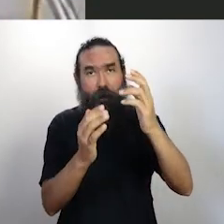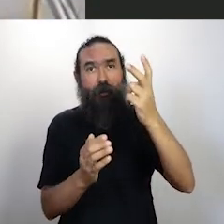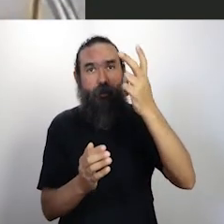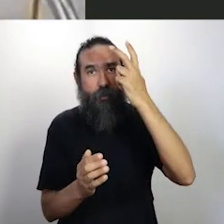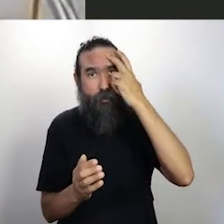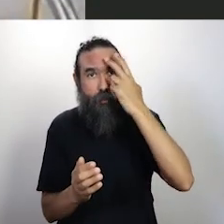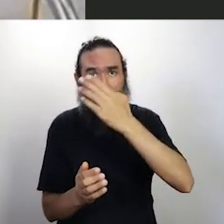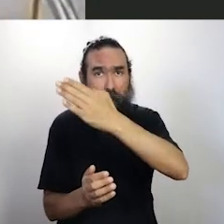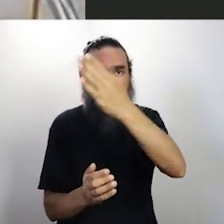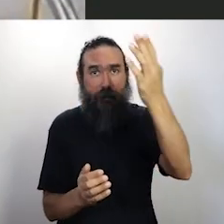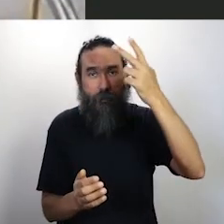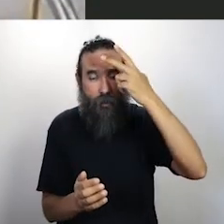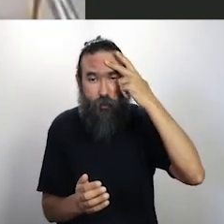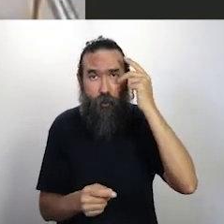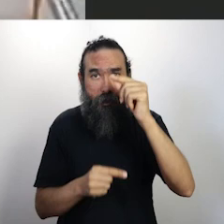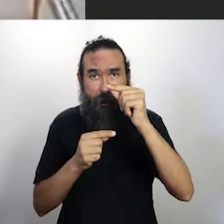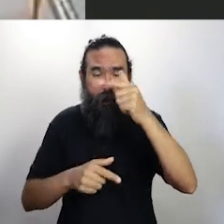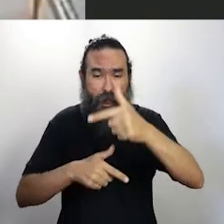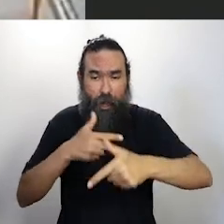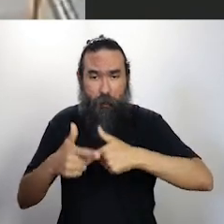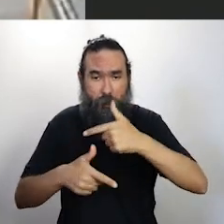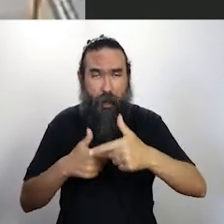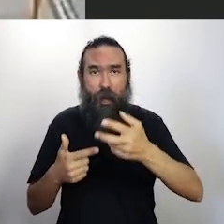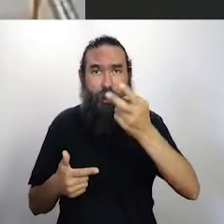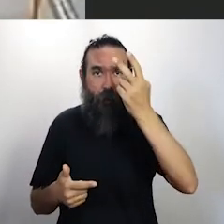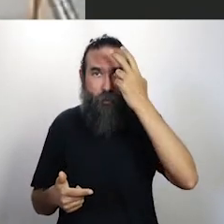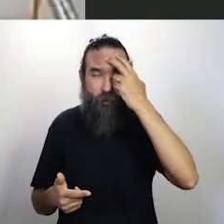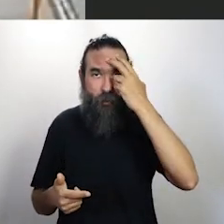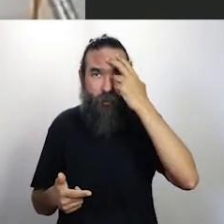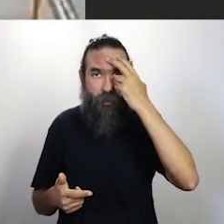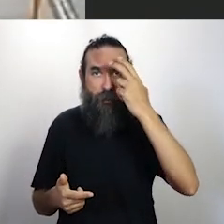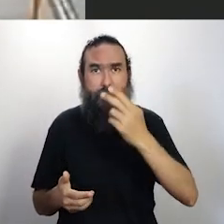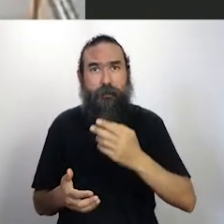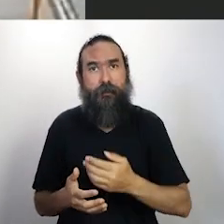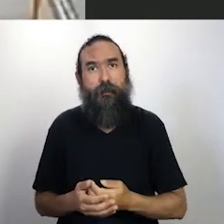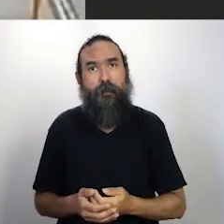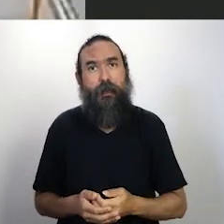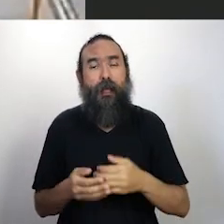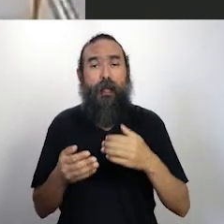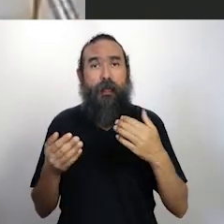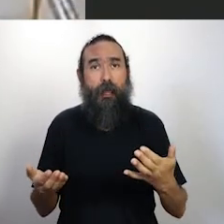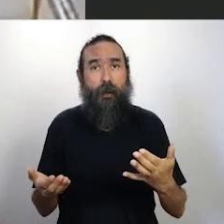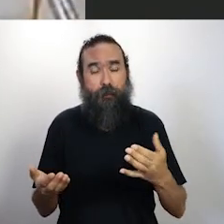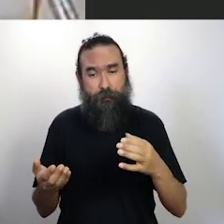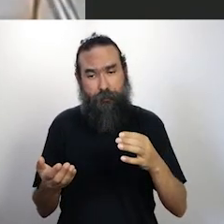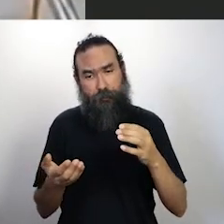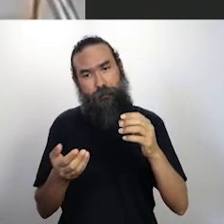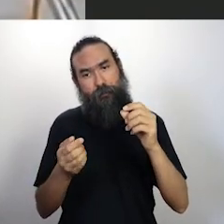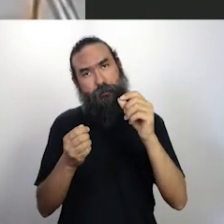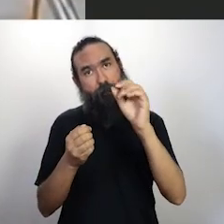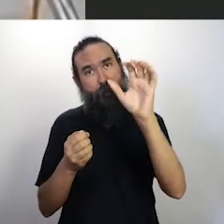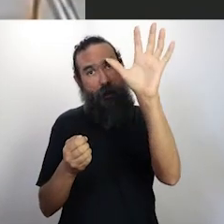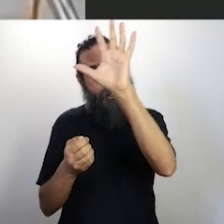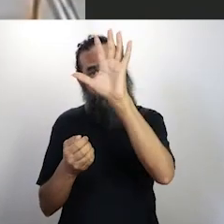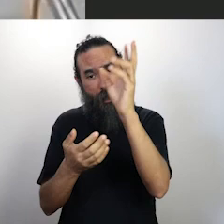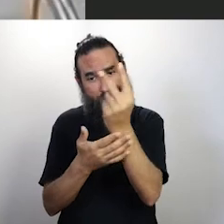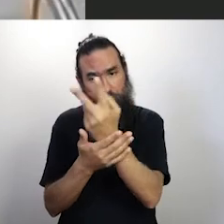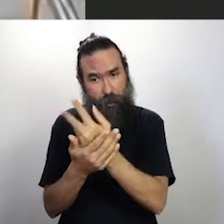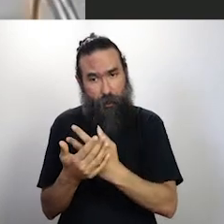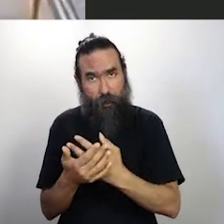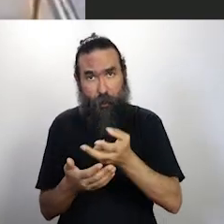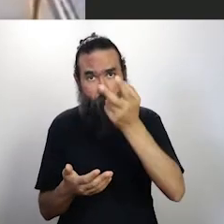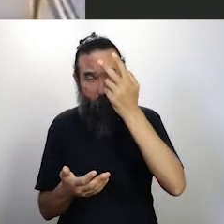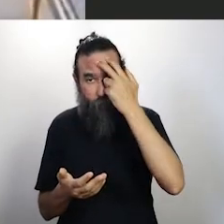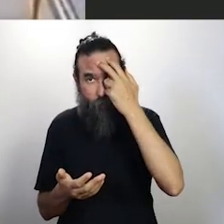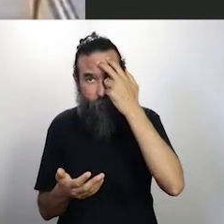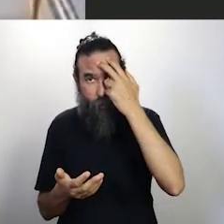do estado essa hierarquia que se considerar como um poder obsequioso então o mapeamento cultural enquanto